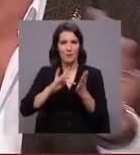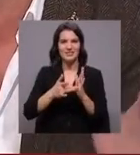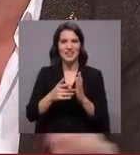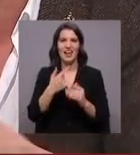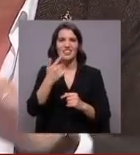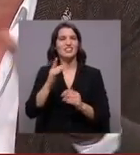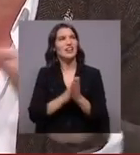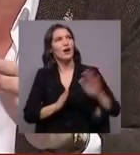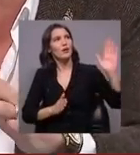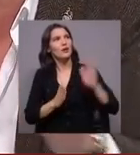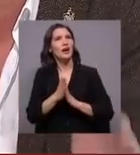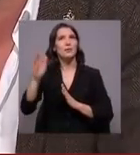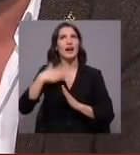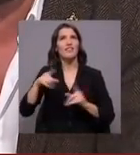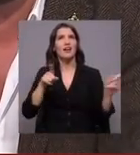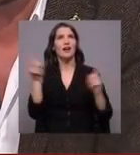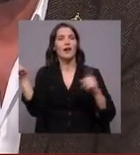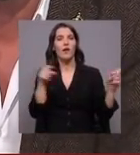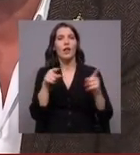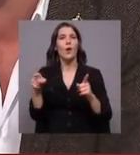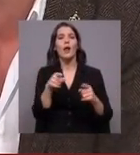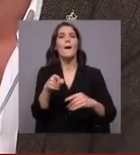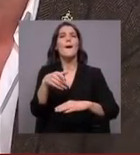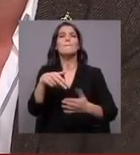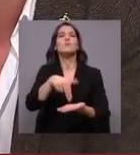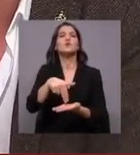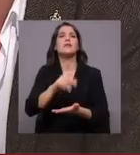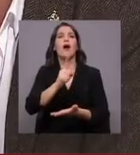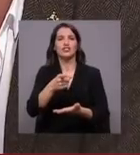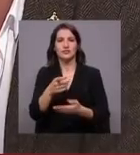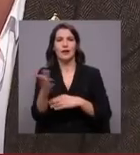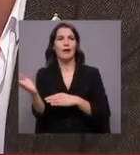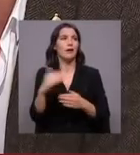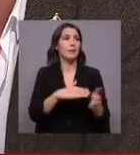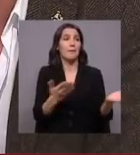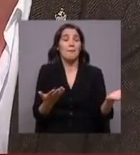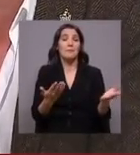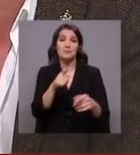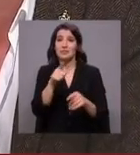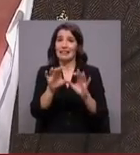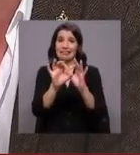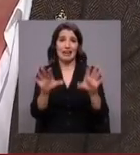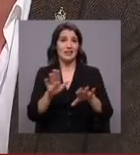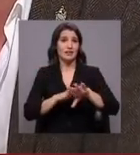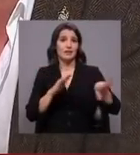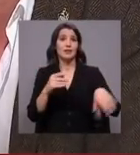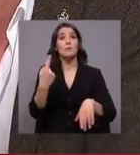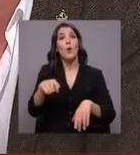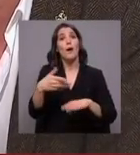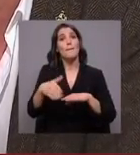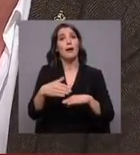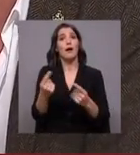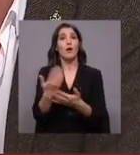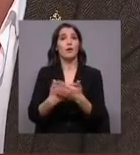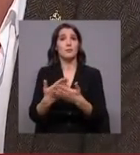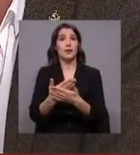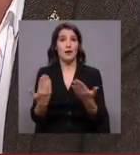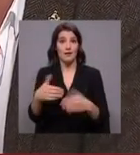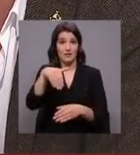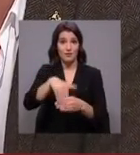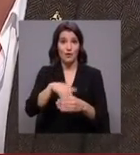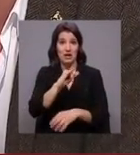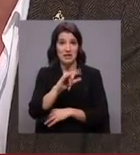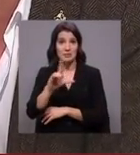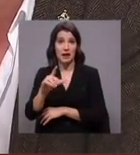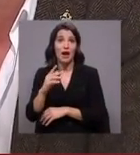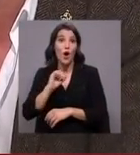e nunca se percebem que se tu é que se posiciona mas a verdade é que eu sou em tudo iguais a esquerda tirando a economia do voto vencido lá não é